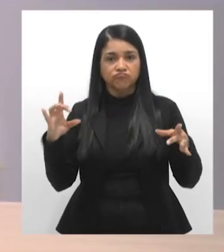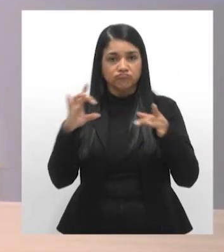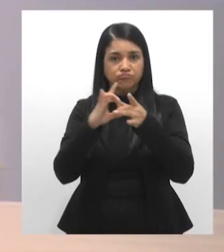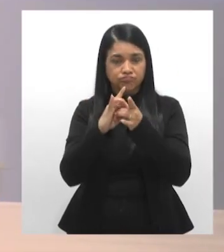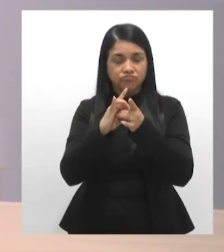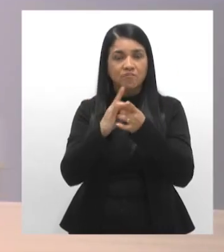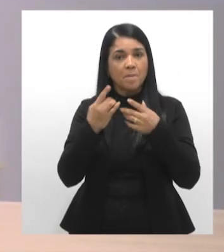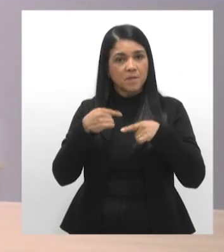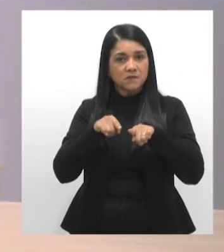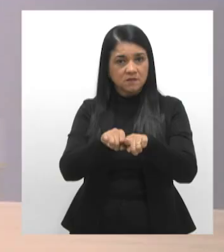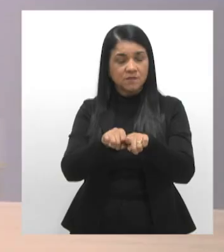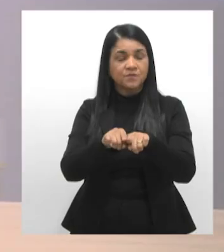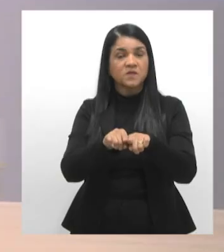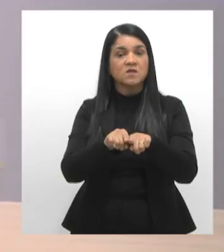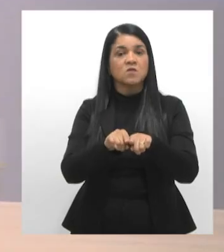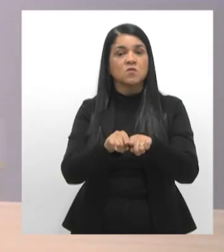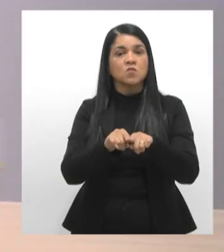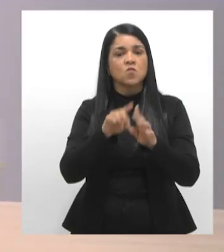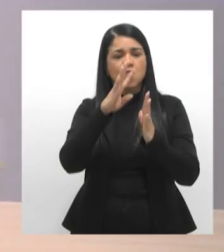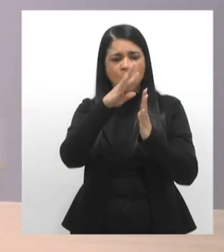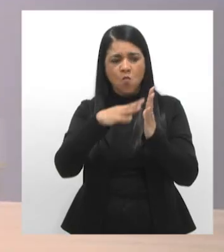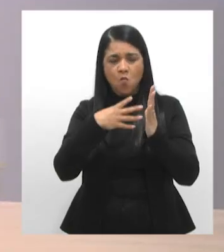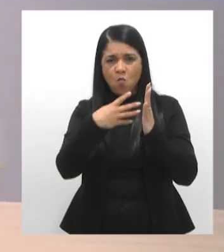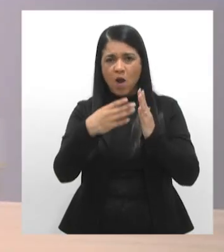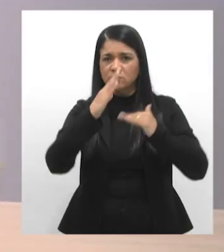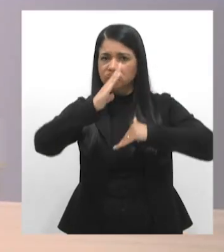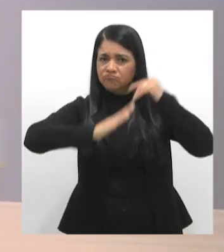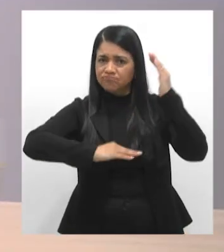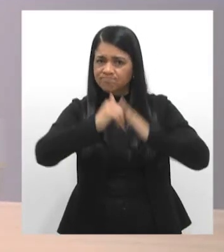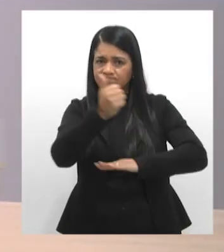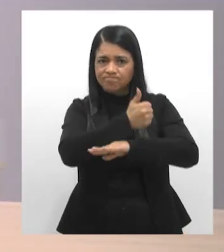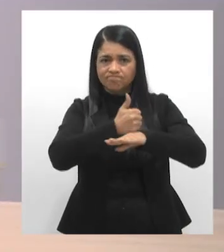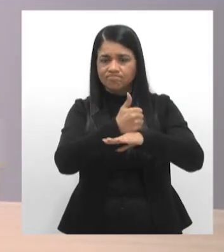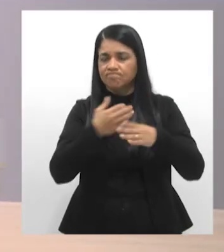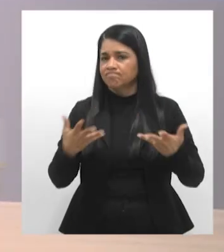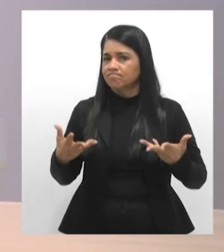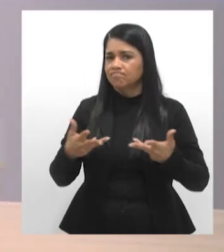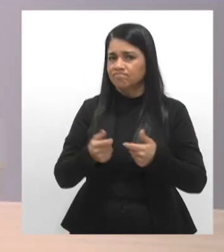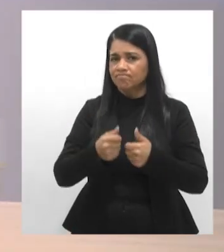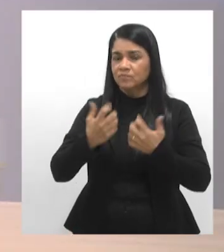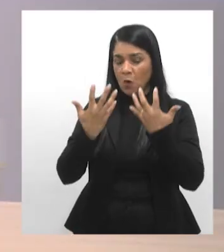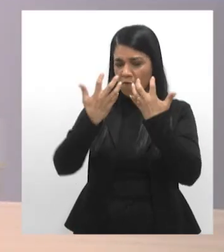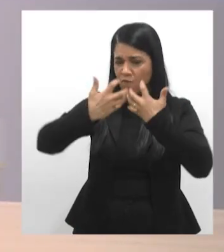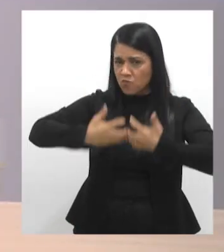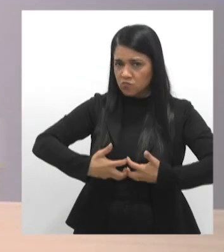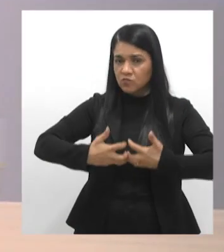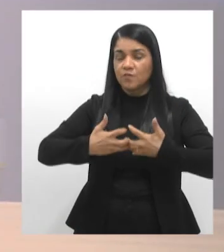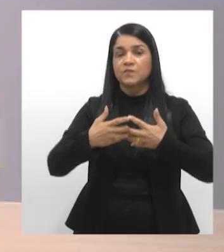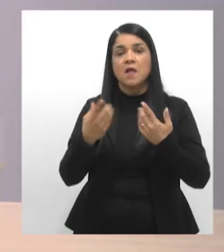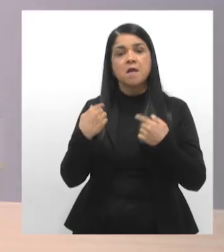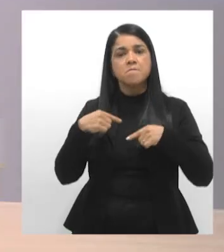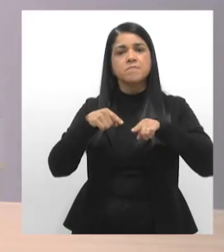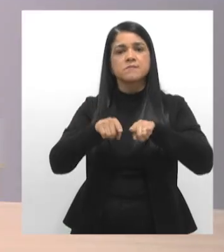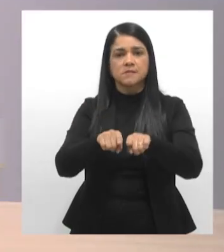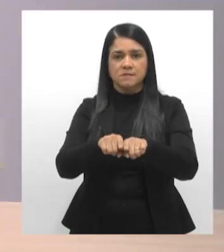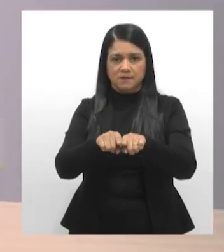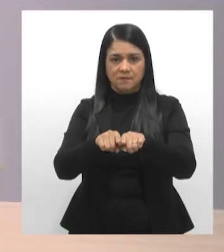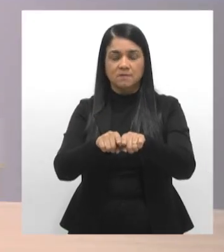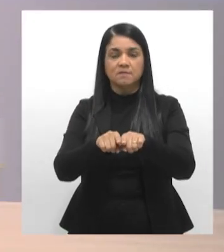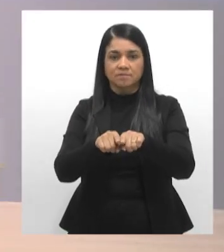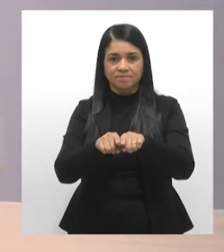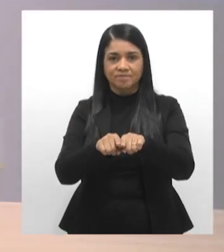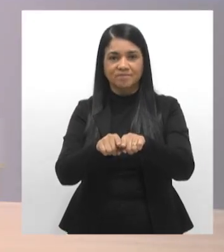quadro de excelência, né, um quadro técnico e funcional de excelência. Isso é muito importante, essa parceria que existe